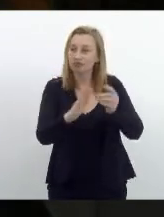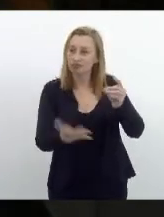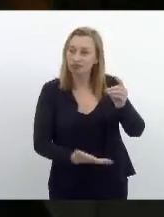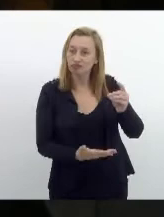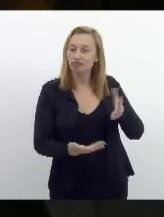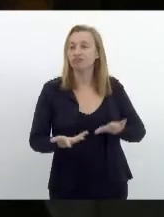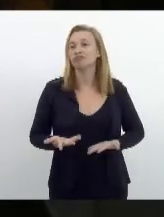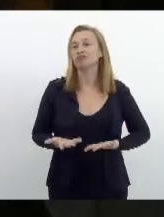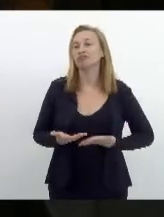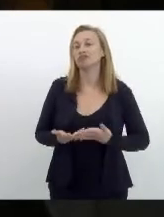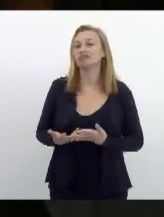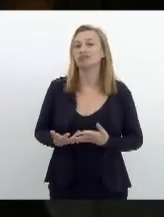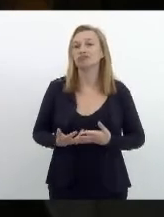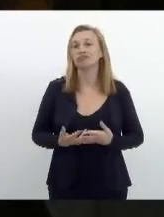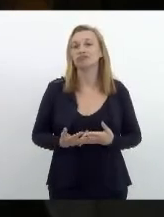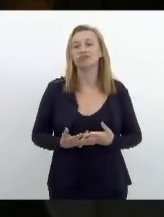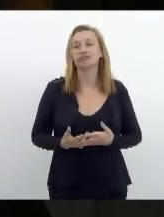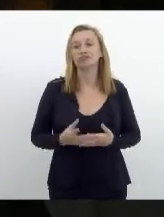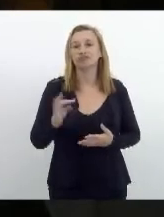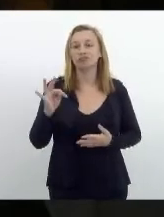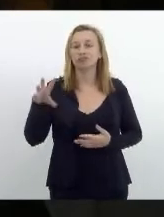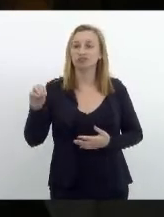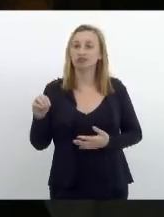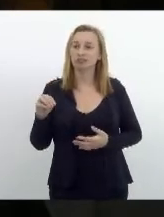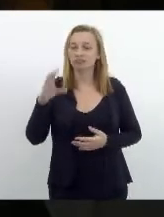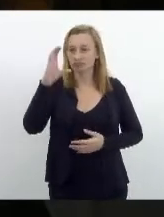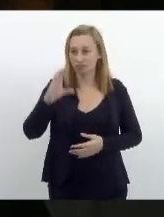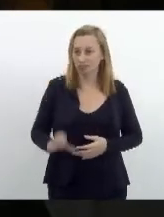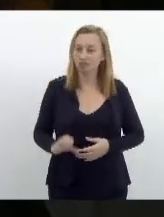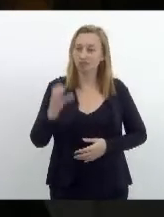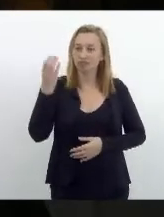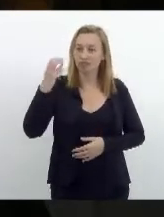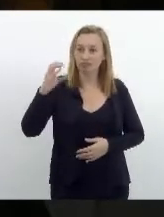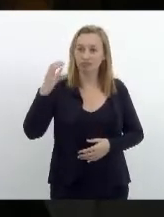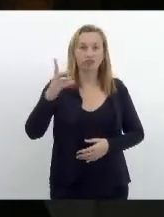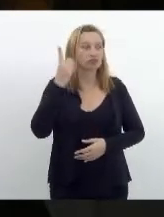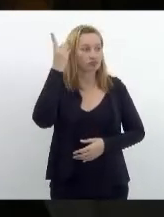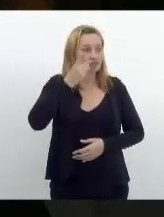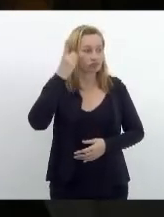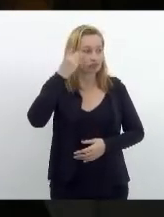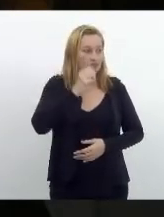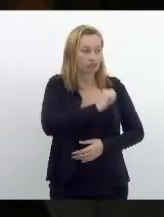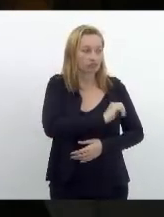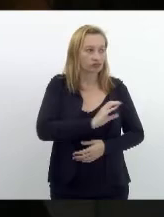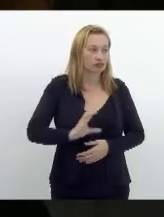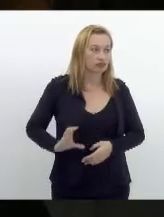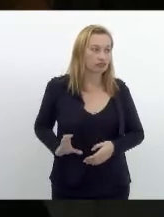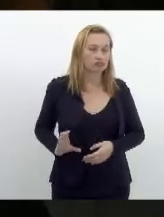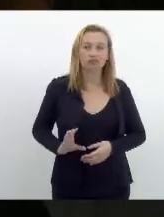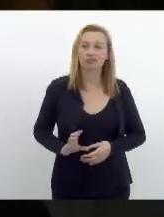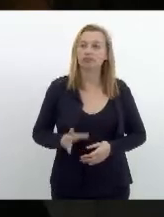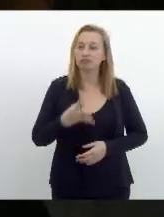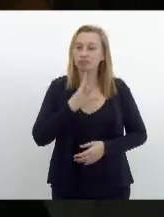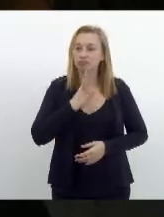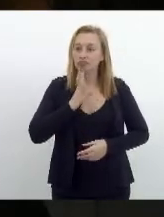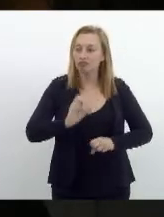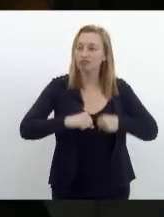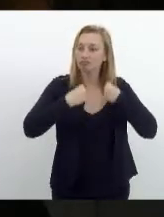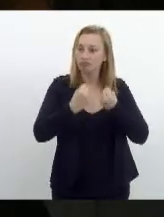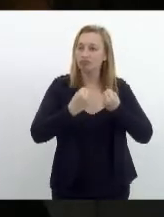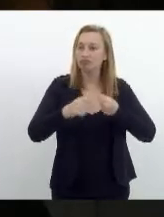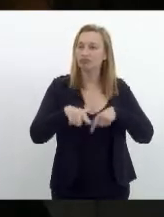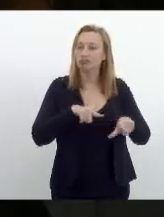homenagem na forma do título de cidadão niteroense ao deputado André Siciliano, reconhecendo os esforços de